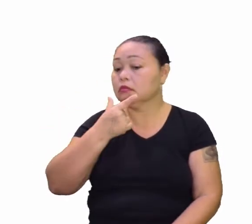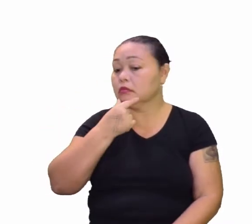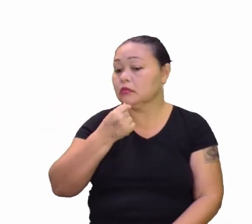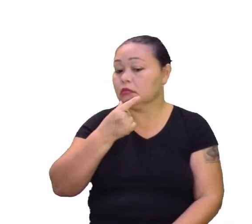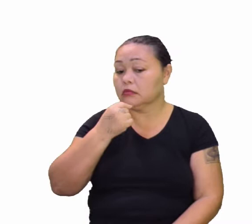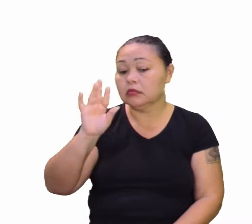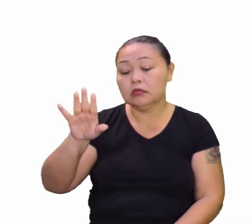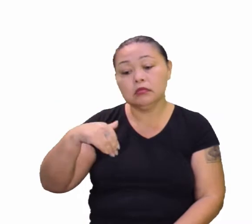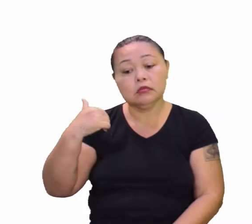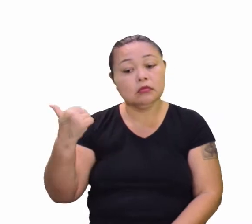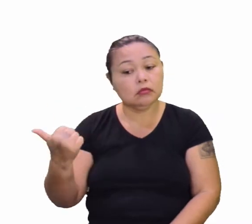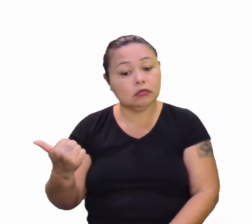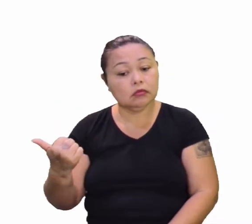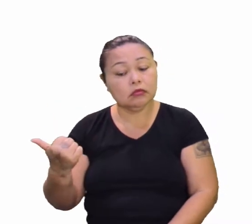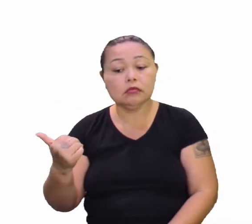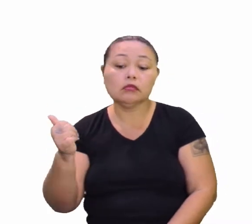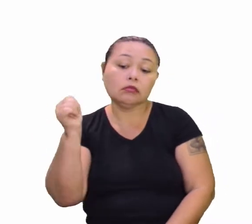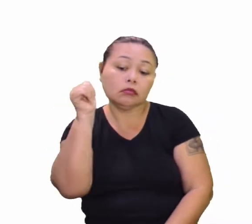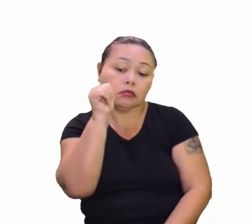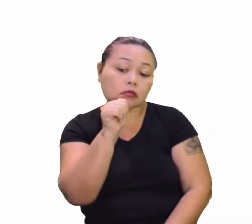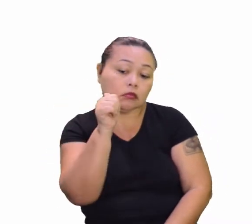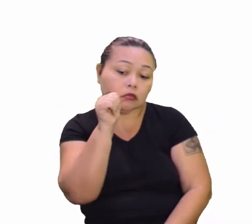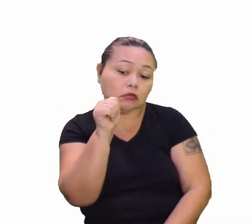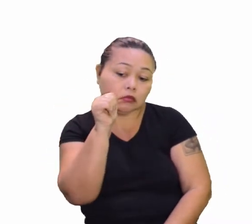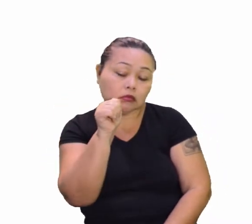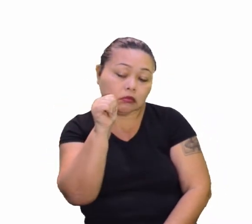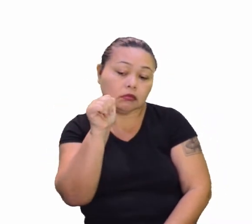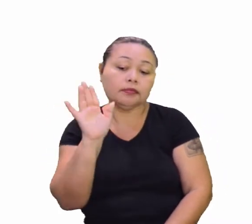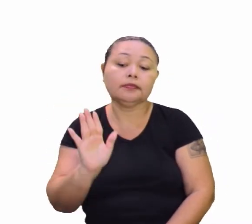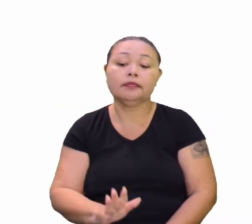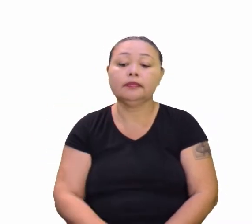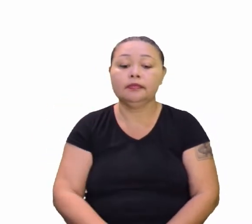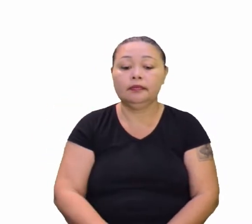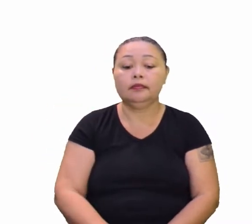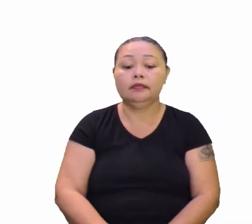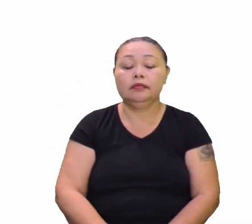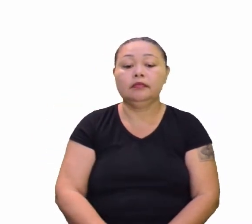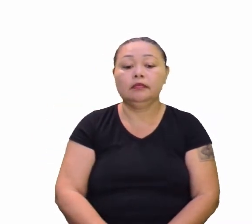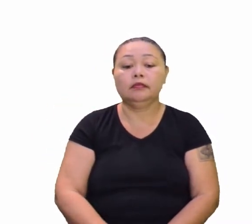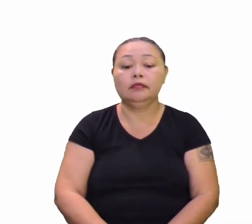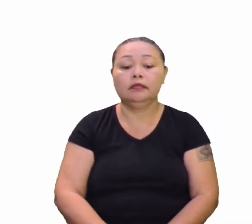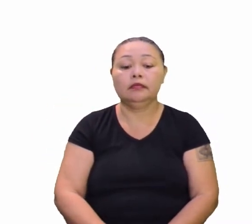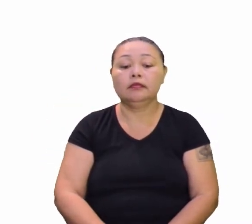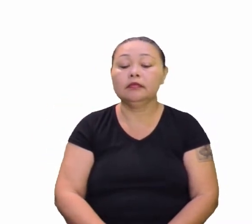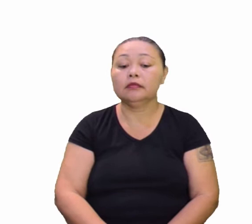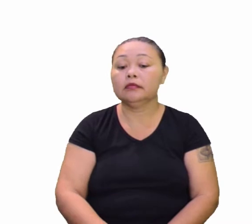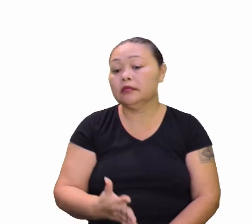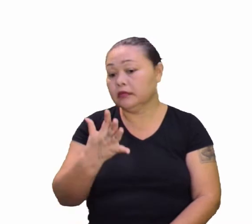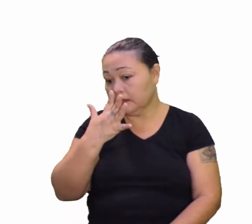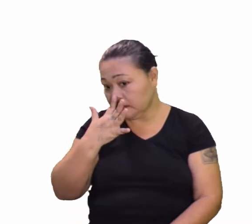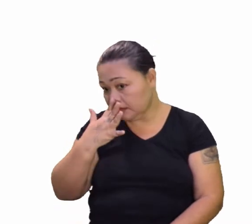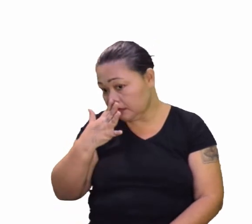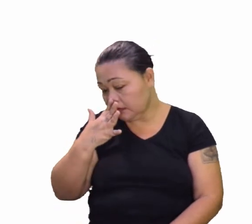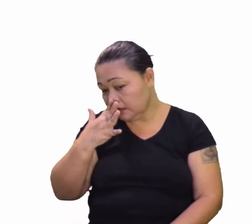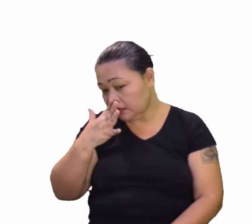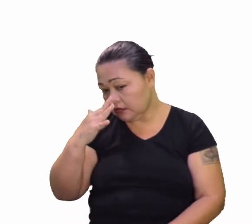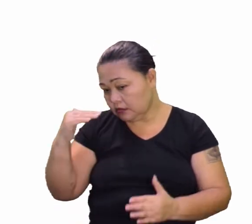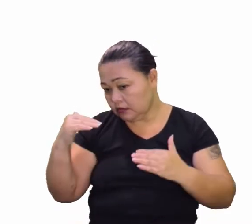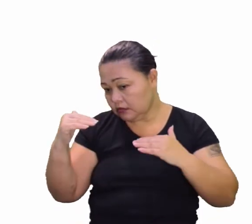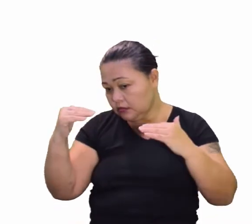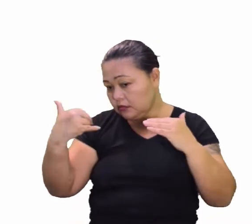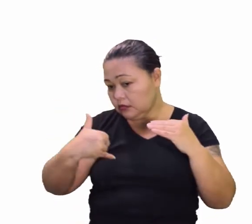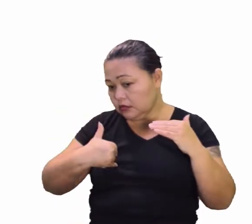masculina e do direito a gente consegue observar aqui as mulheres. E a gente observa as